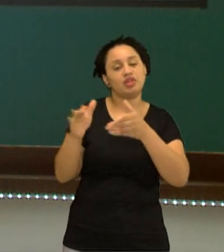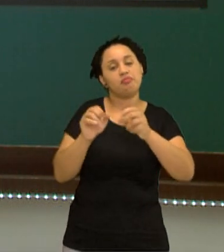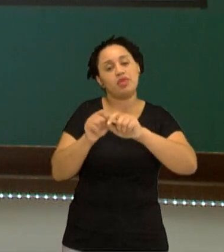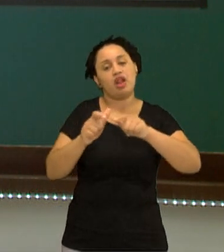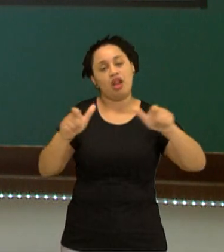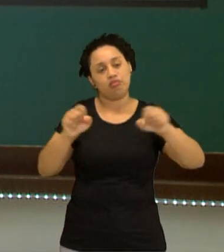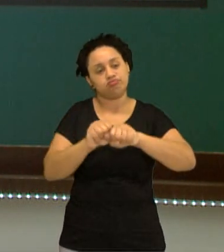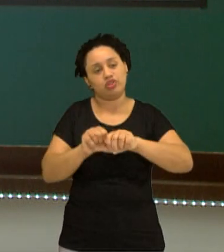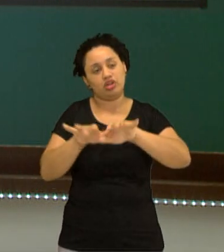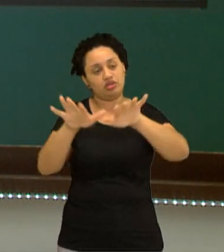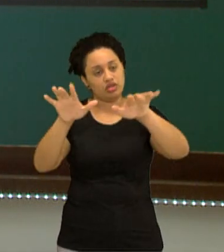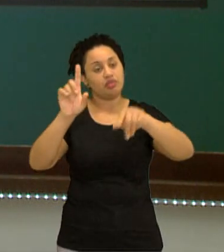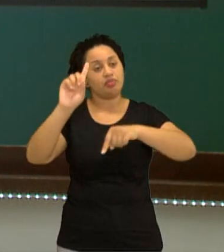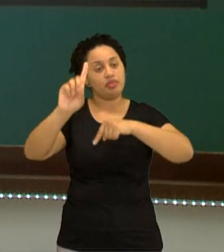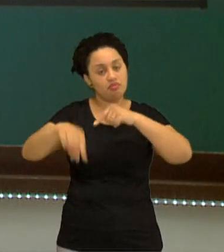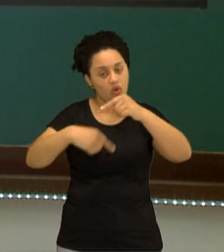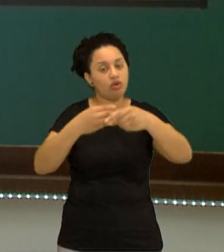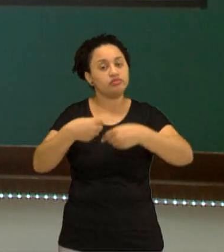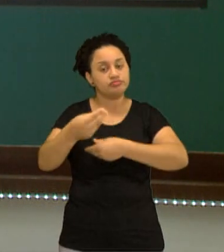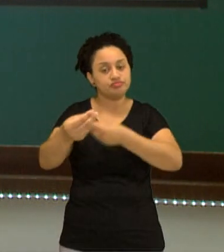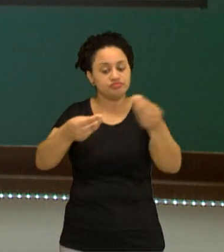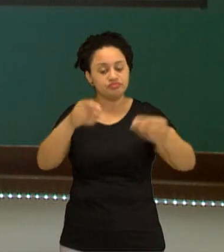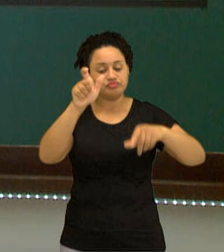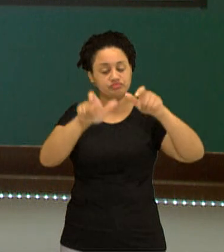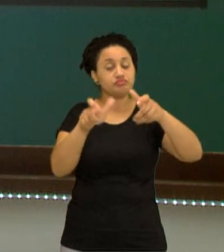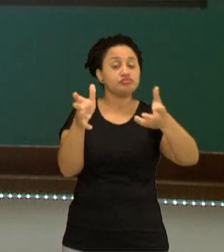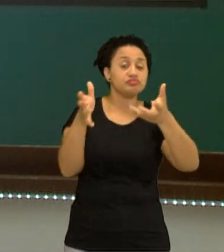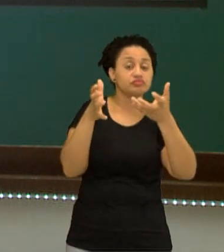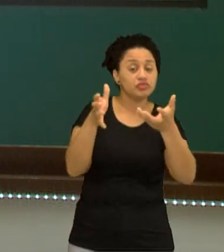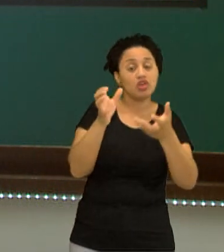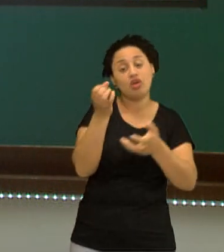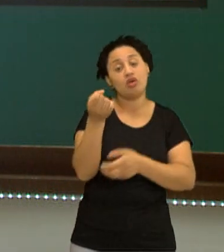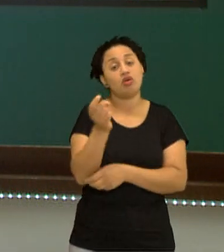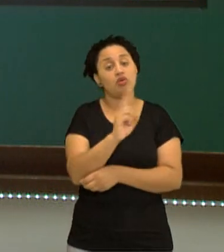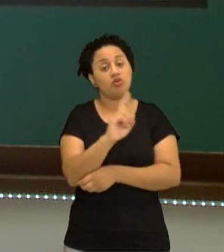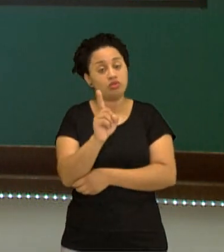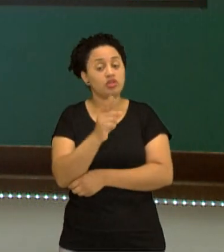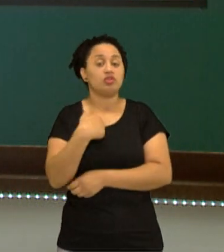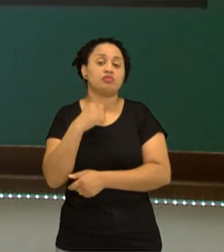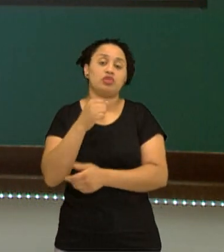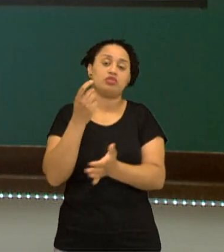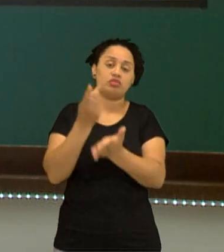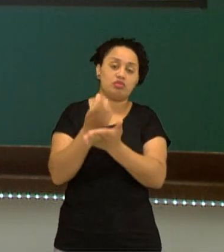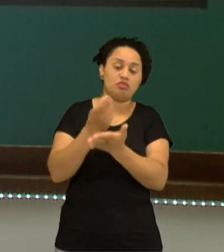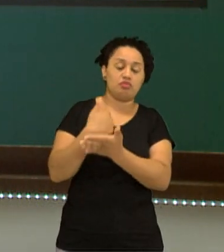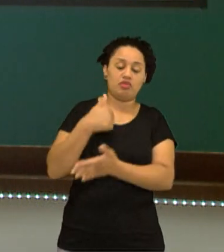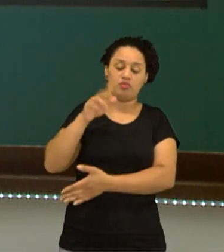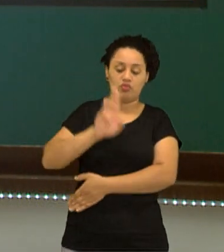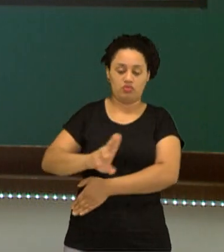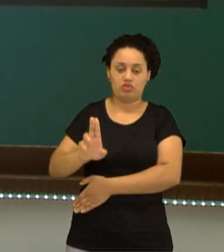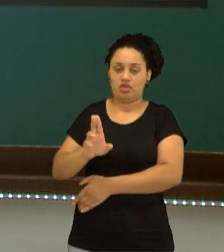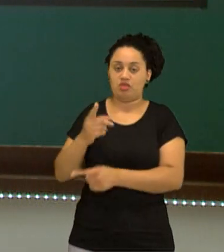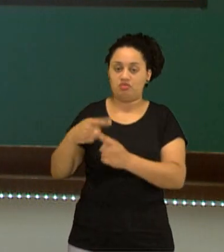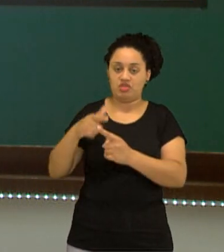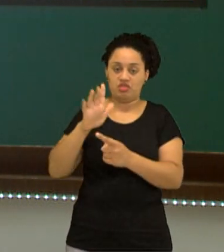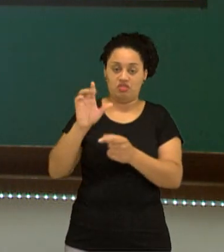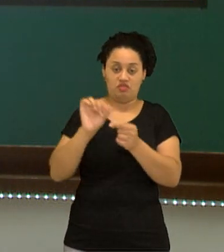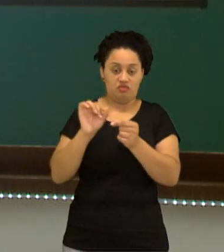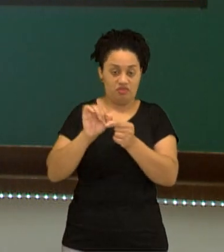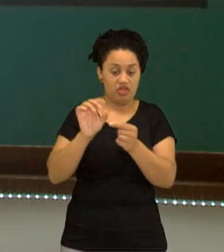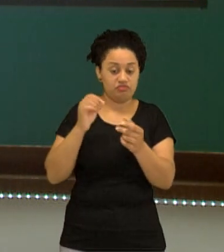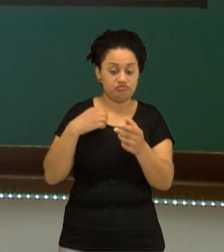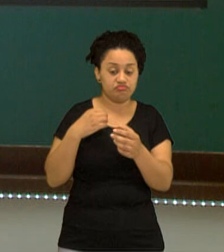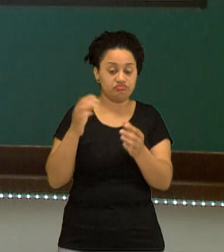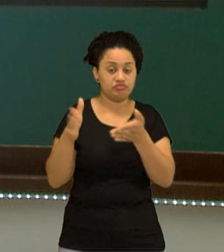escala. E depois são disponibilizados aos consumidores para que possamos comprar e utilizar. Porque se já fabricar e